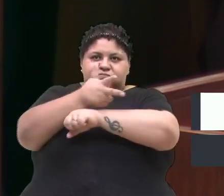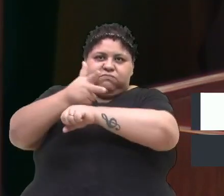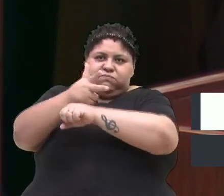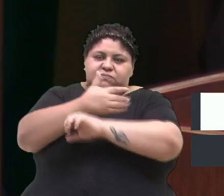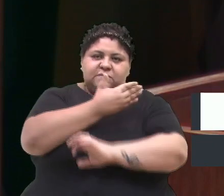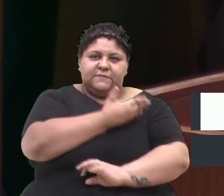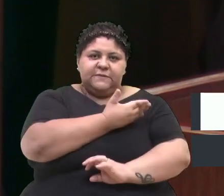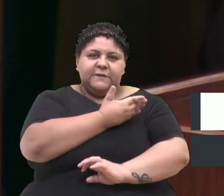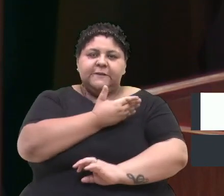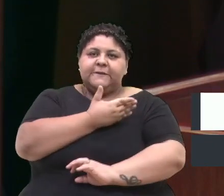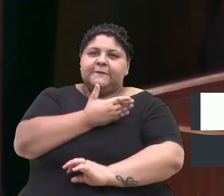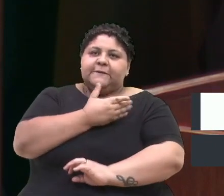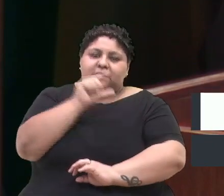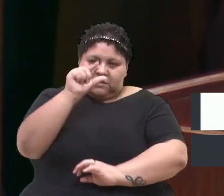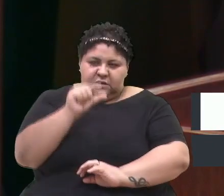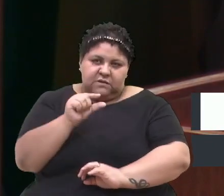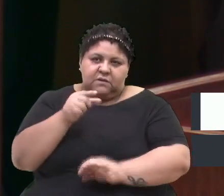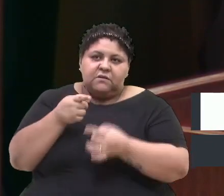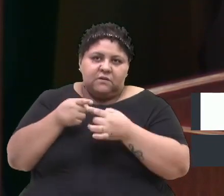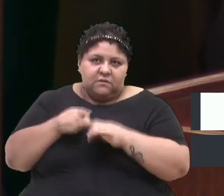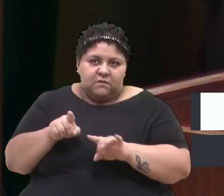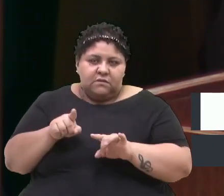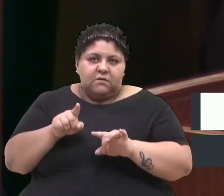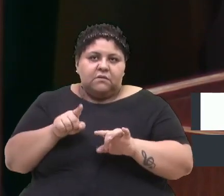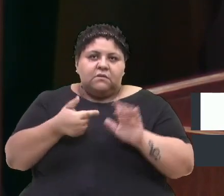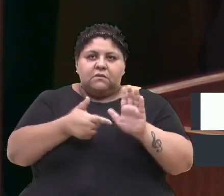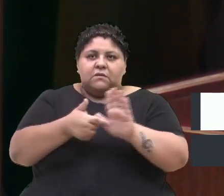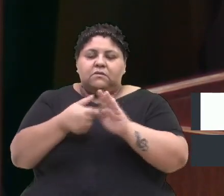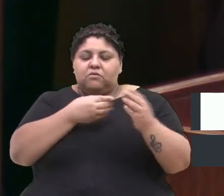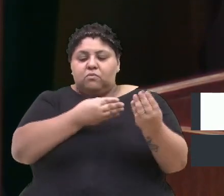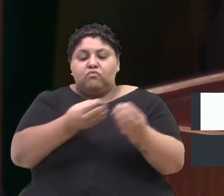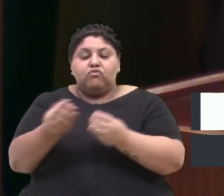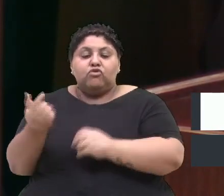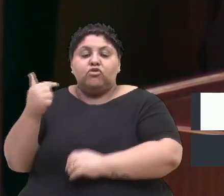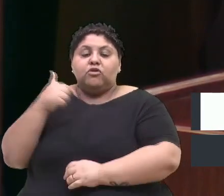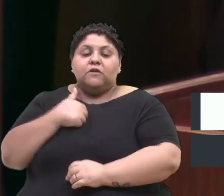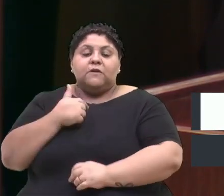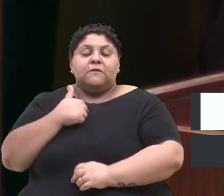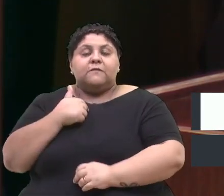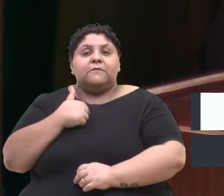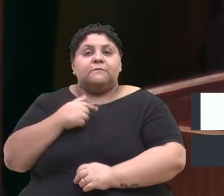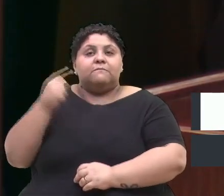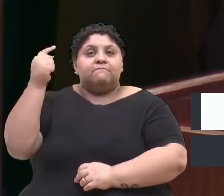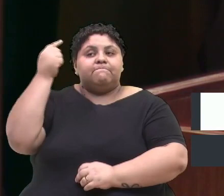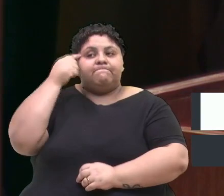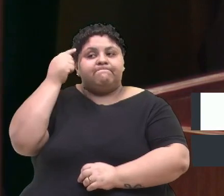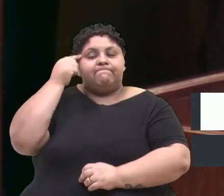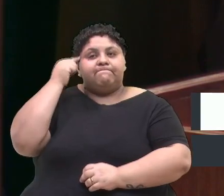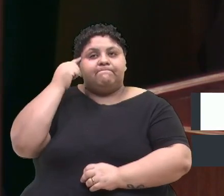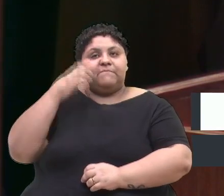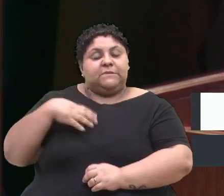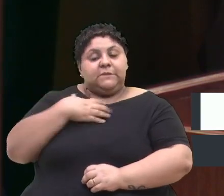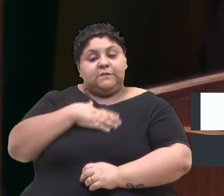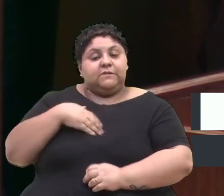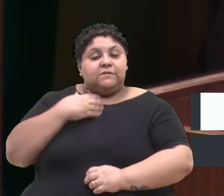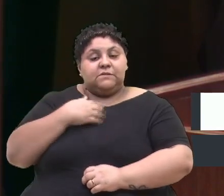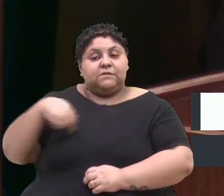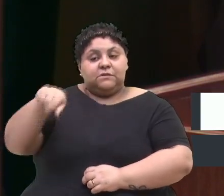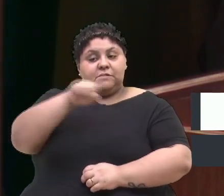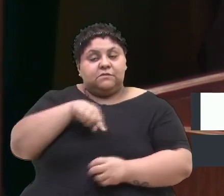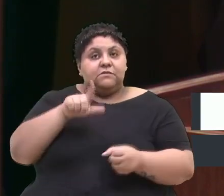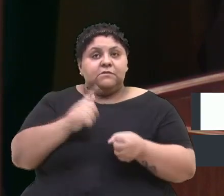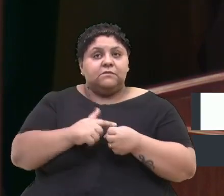vocês, que ele é curtinho, mas ele demonstra muito daquilo que eu venho pensando e desejando para a nossa